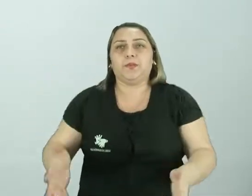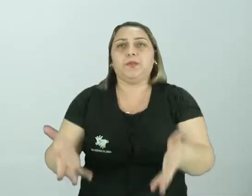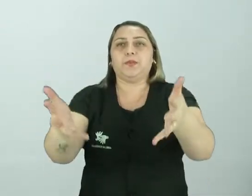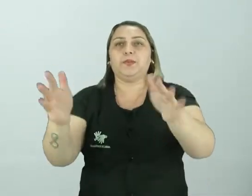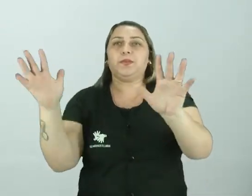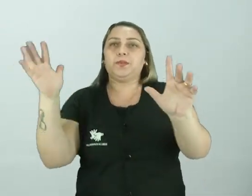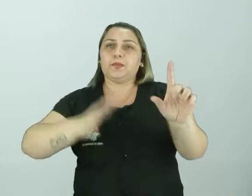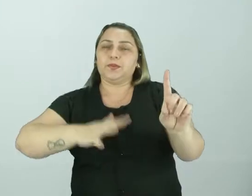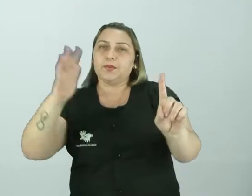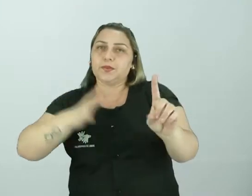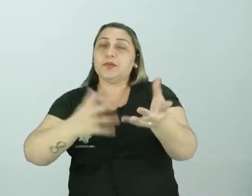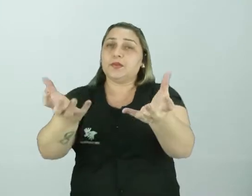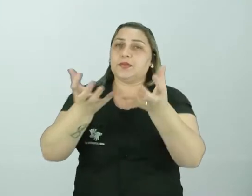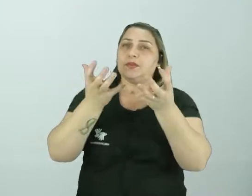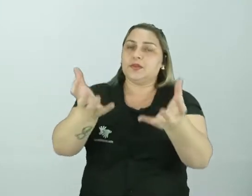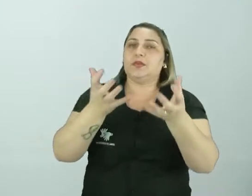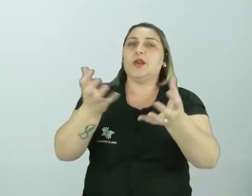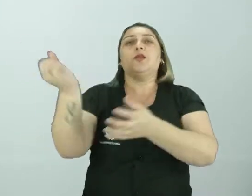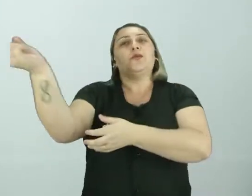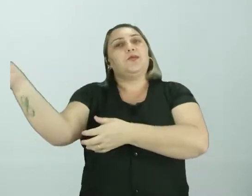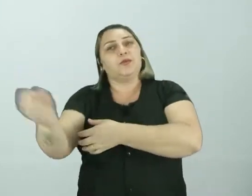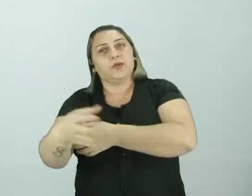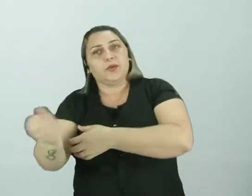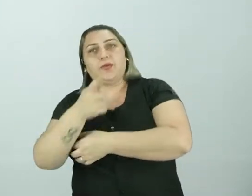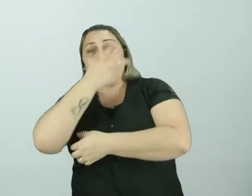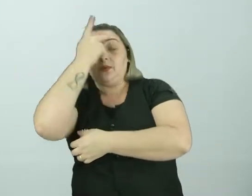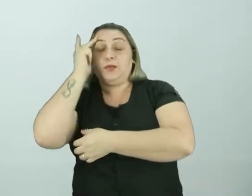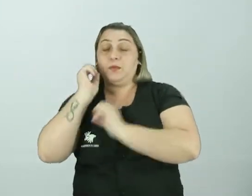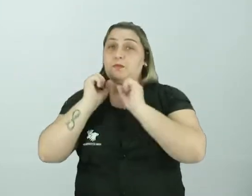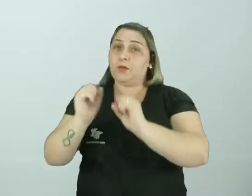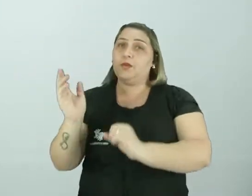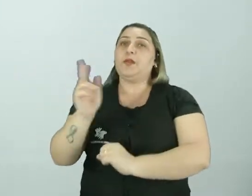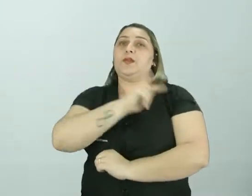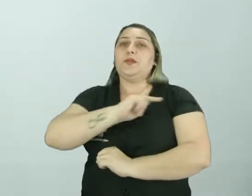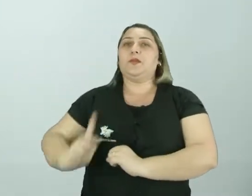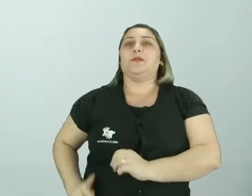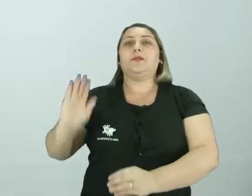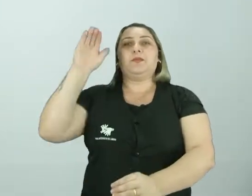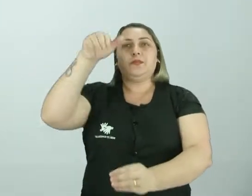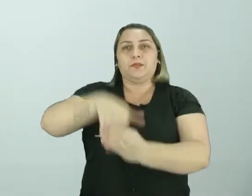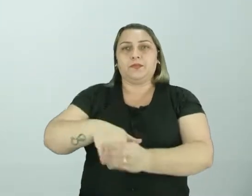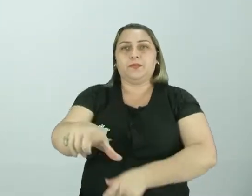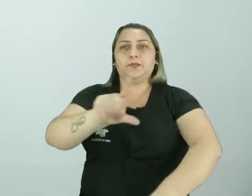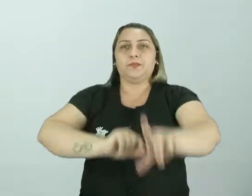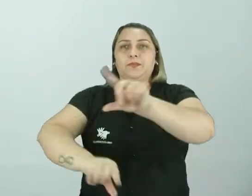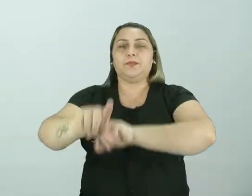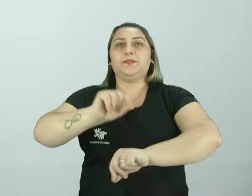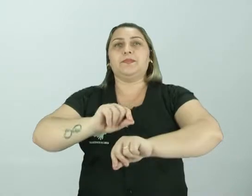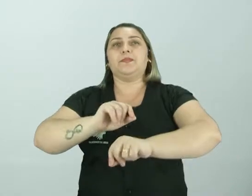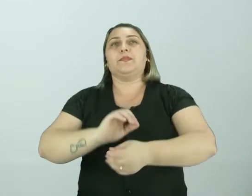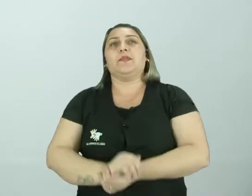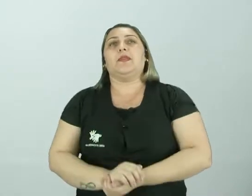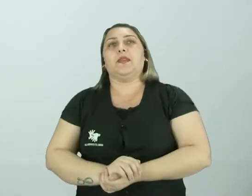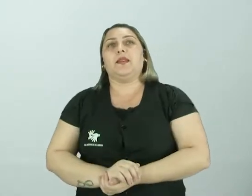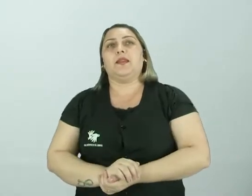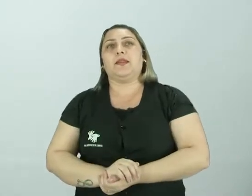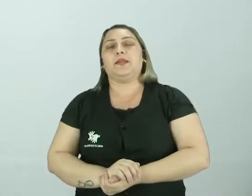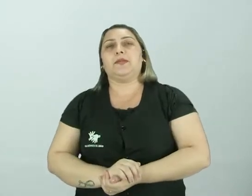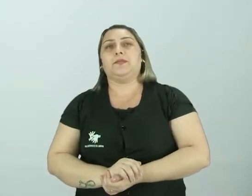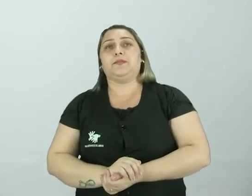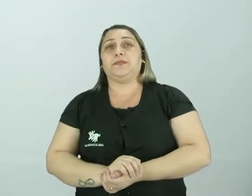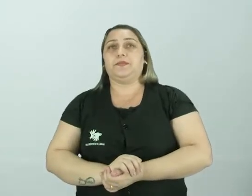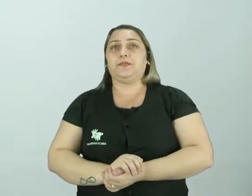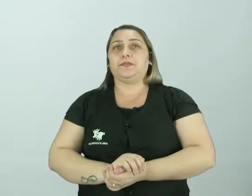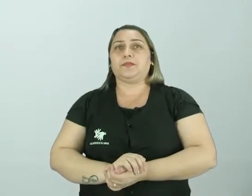poder querer que, novamente, as pessoas possam votar para escolher o seu presidente. Inclusive,